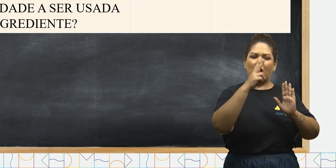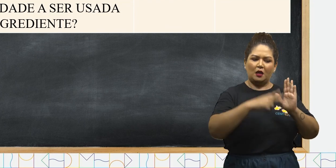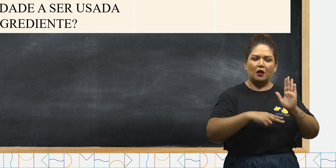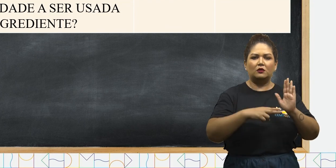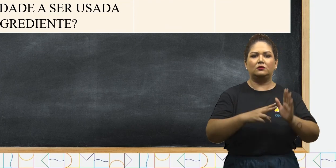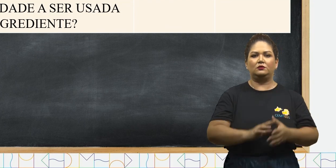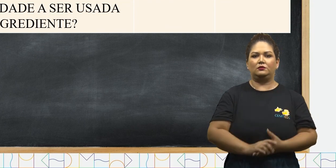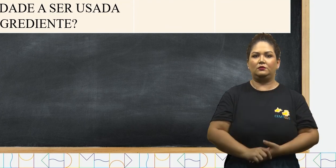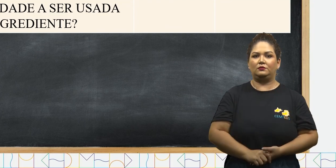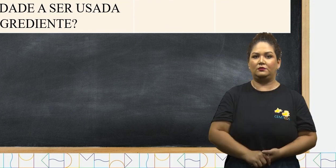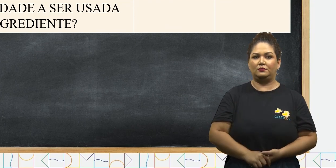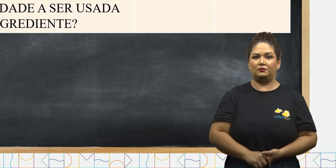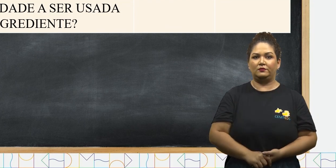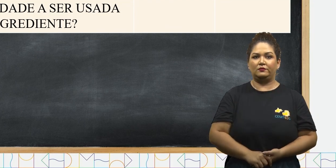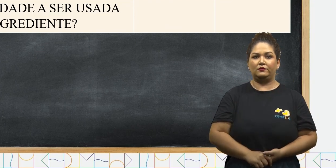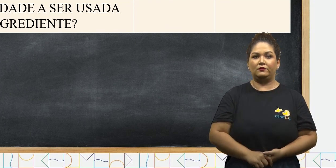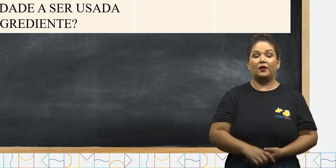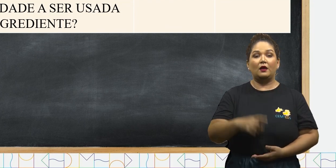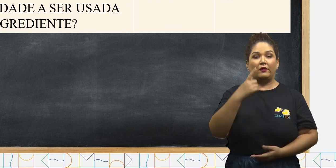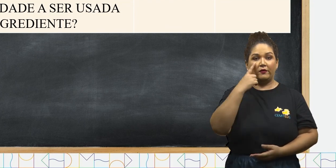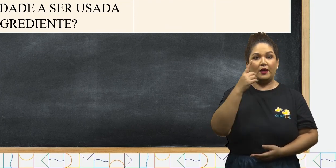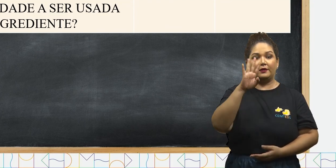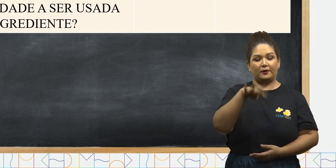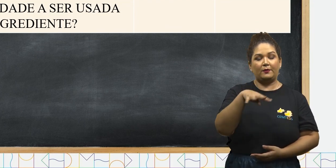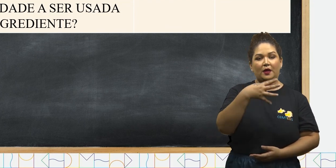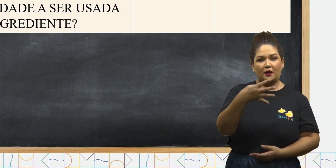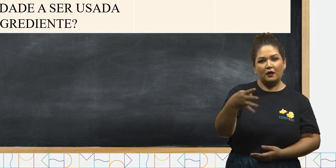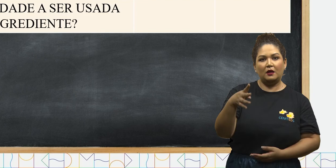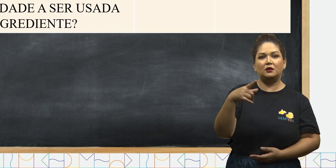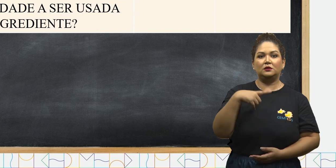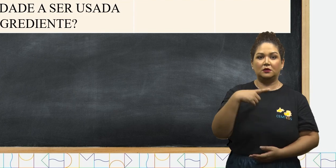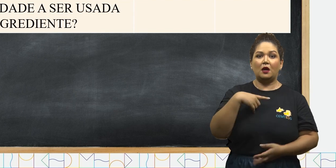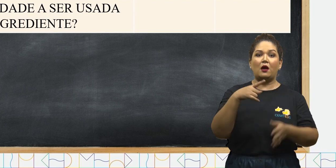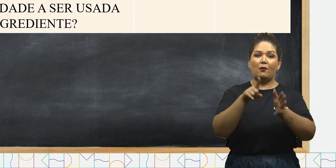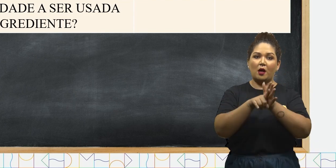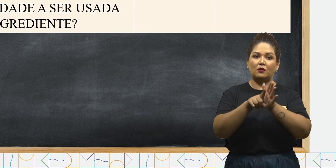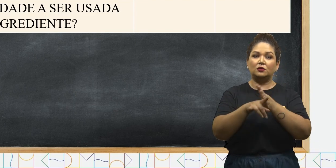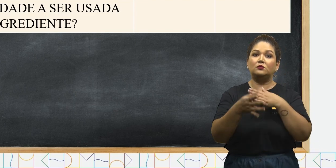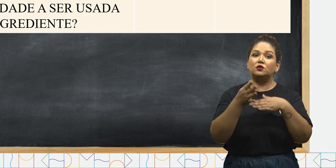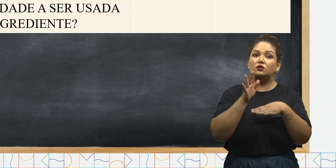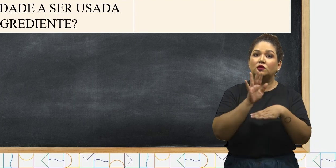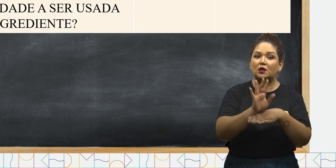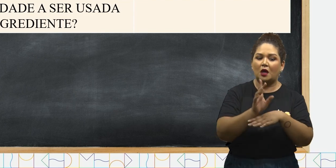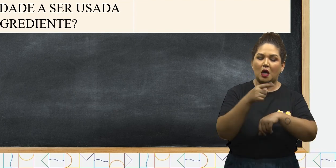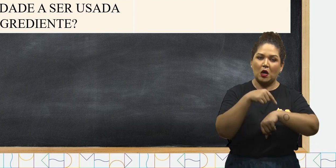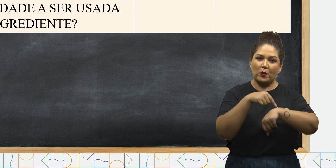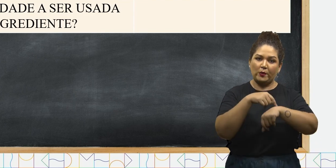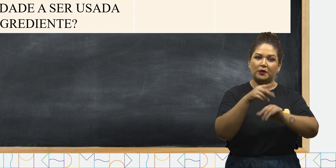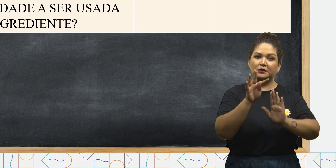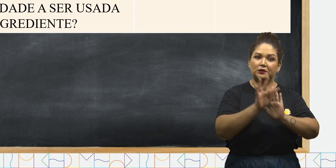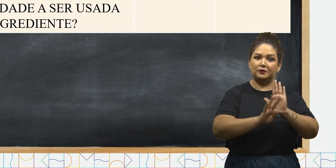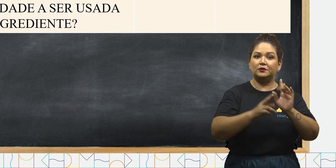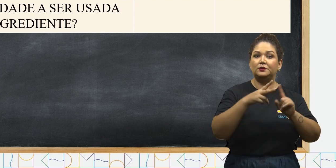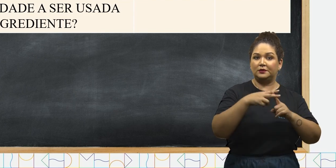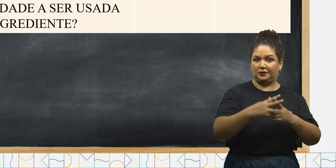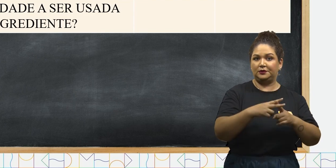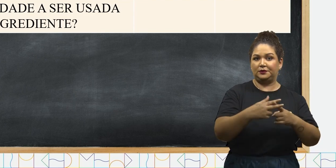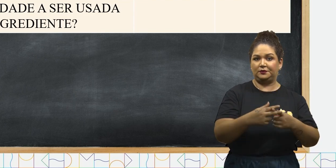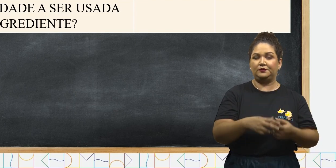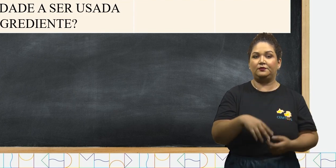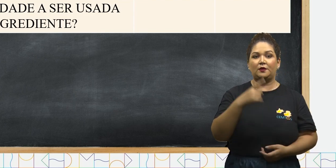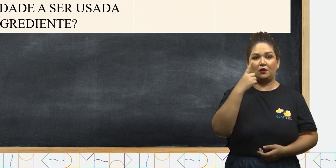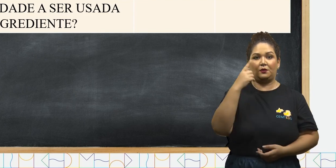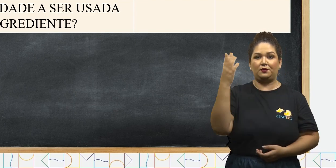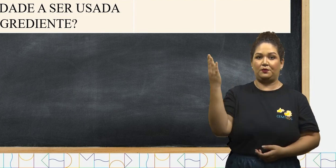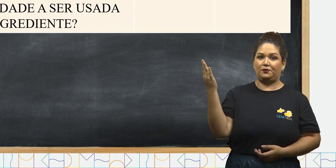voz alta. Observe a tabela que contém algumas perguntas para ajudar na nossa revisão.